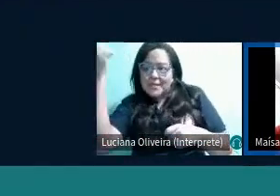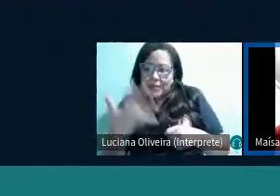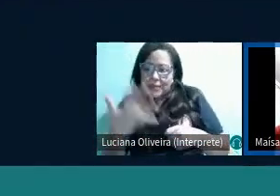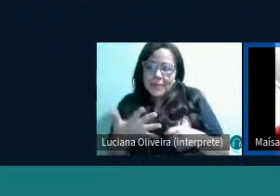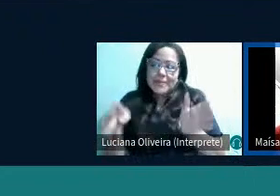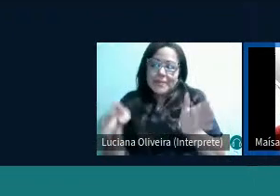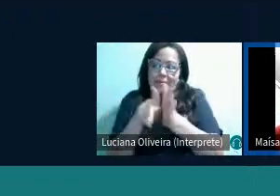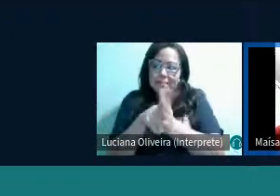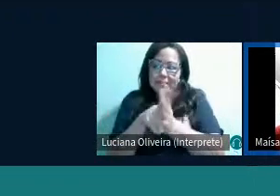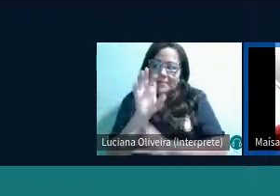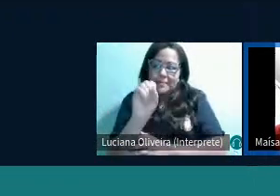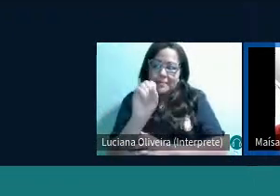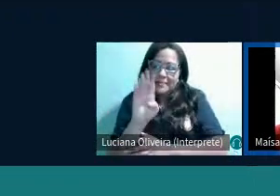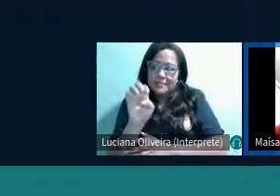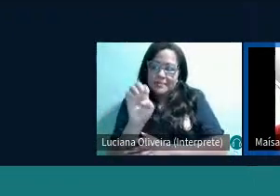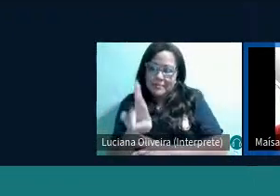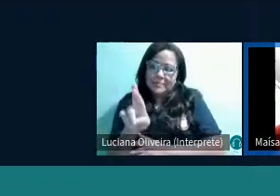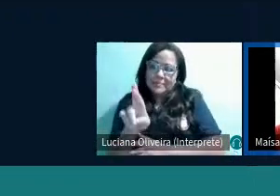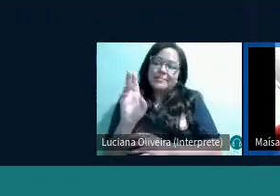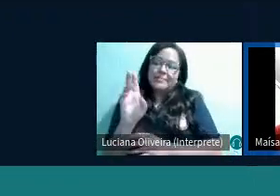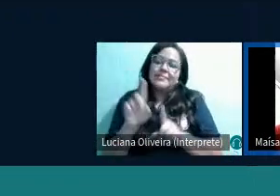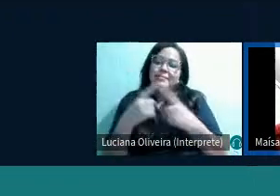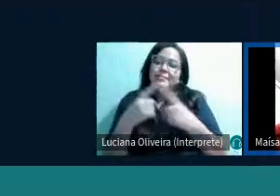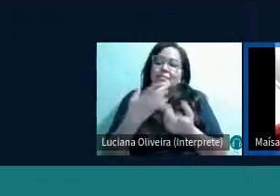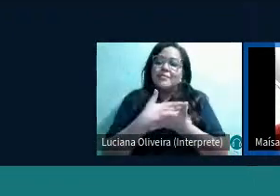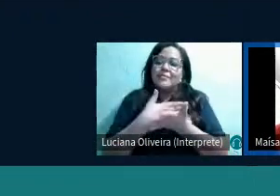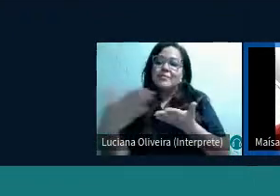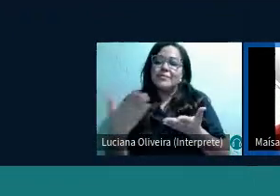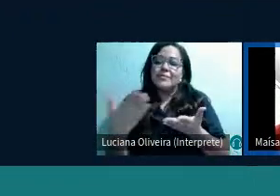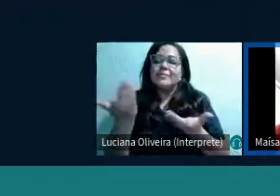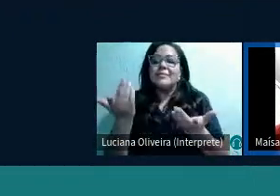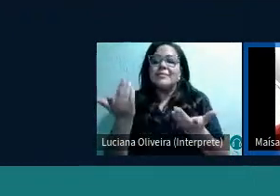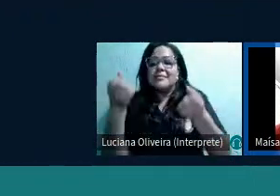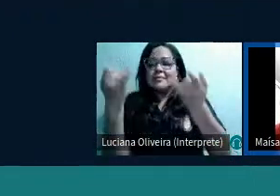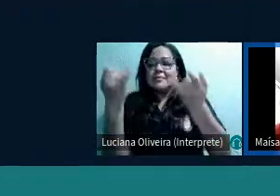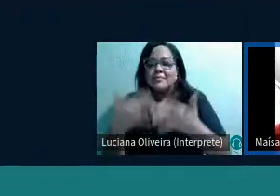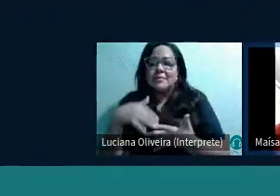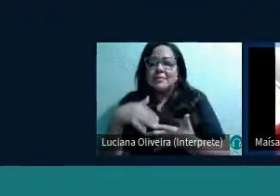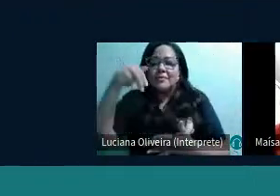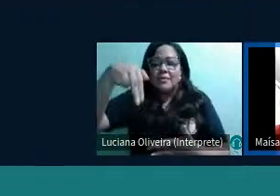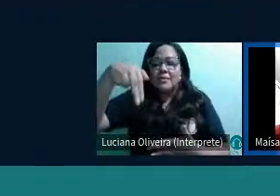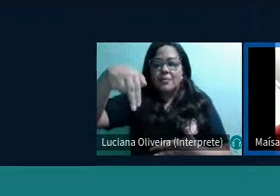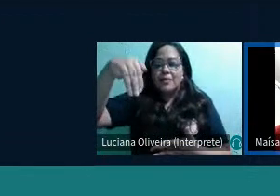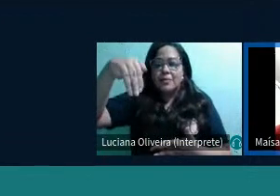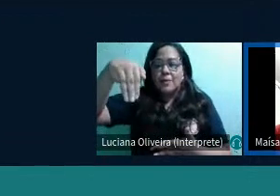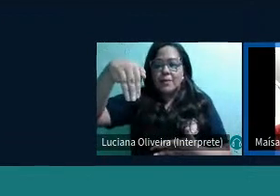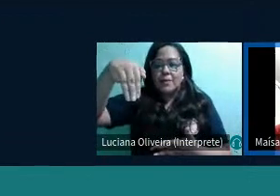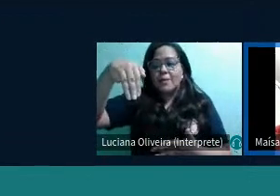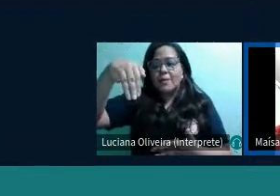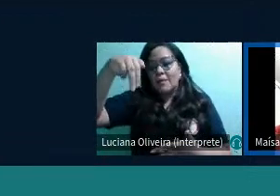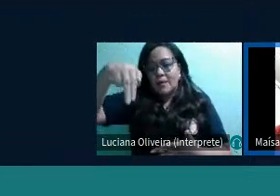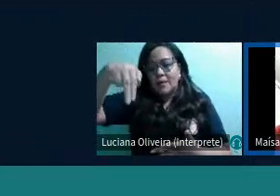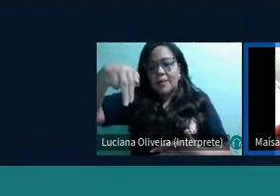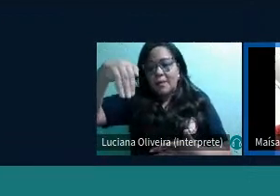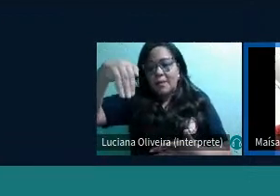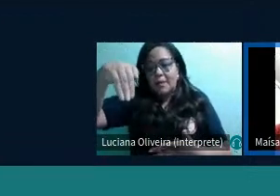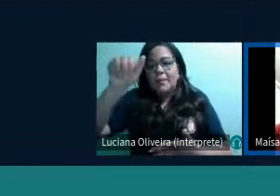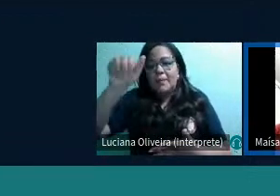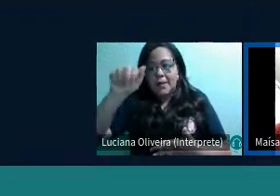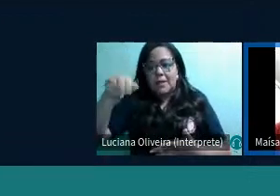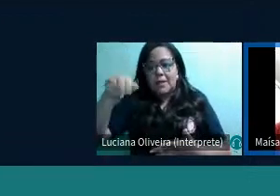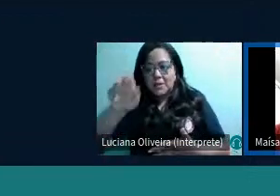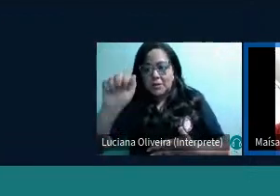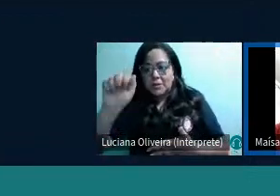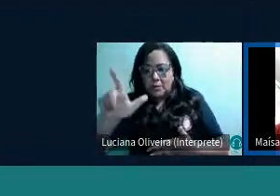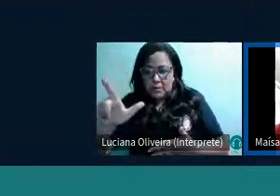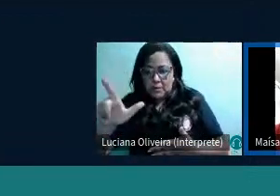sobre os manuais. Depois eu vou inicializar uma pequena aula para que a gente comece a se familiarizar